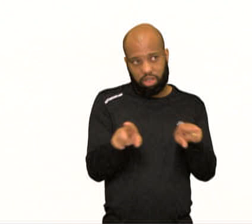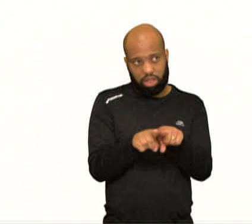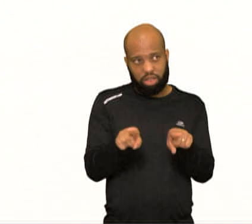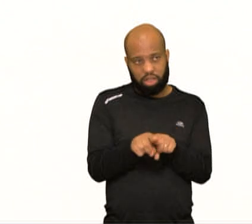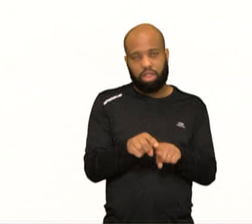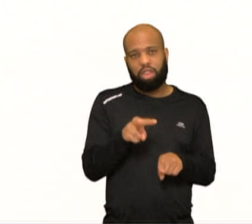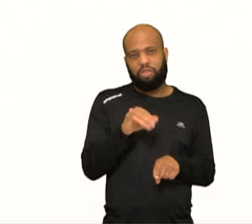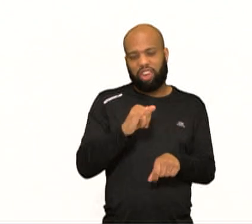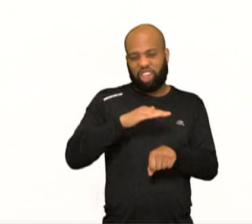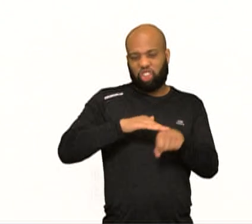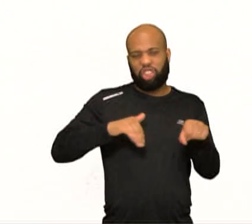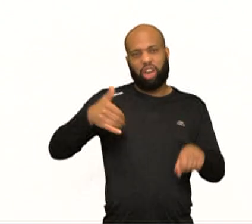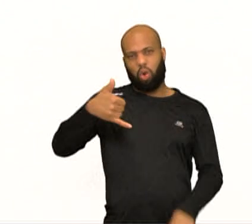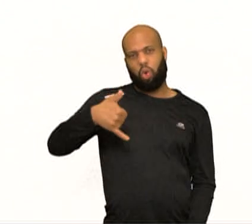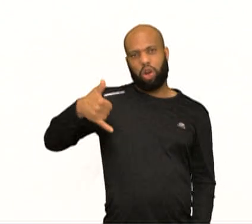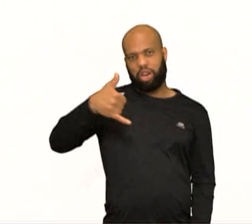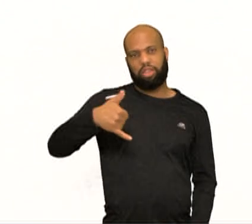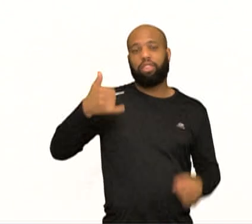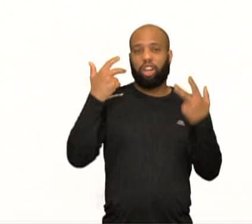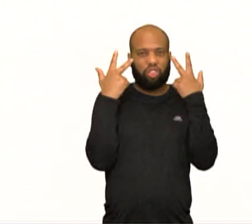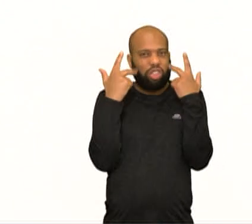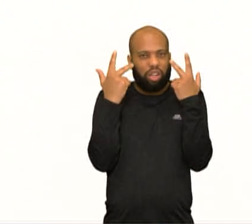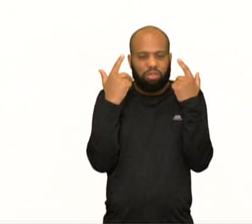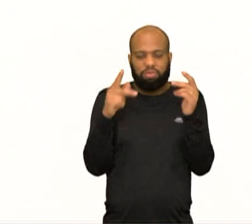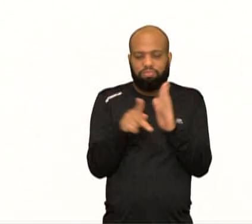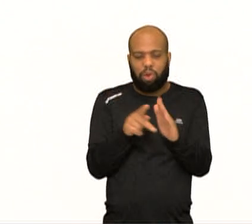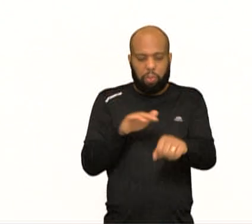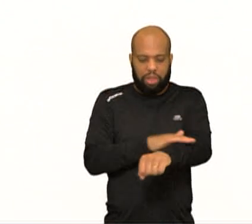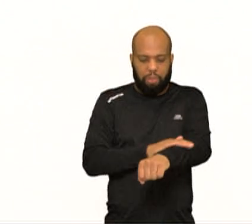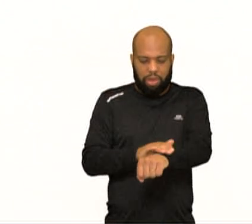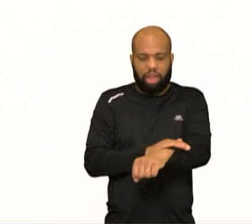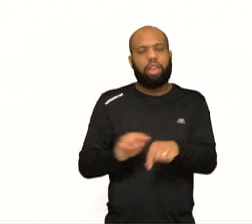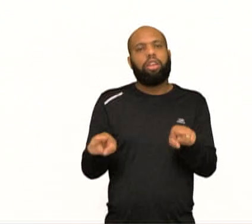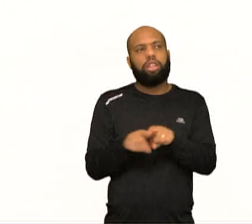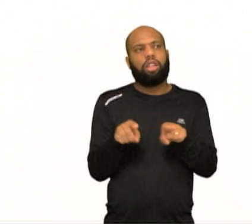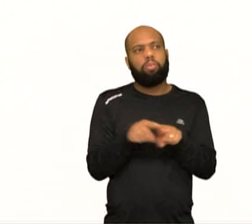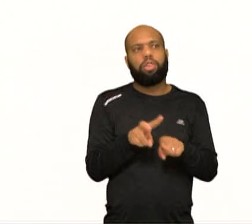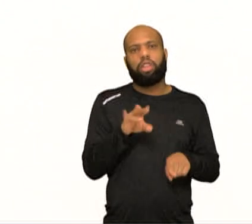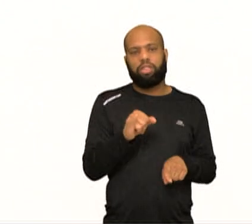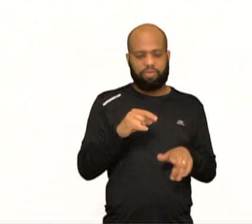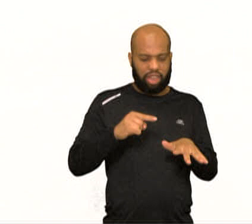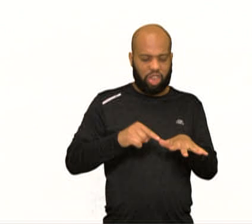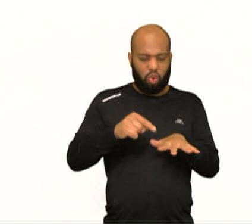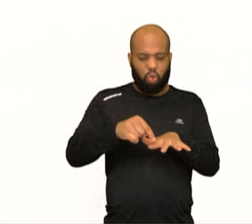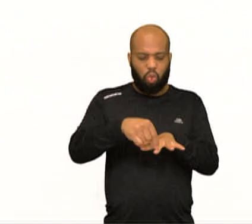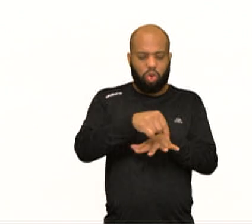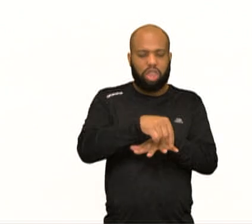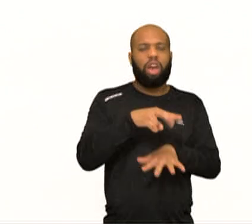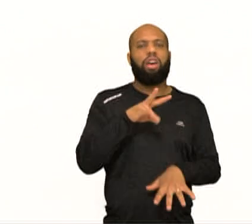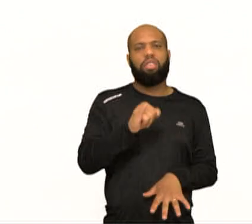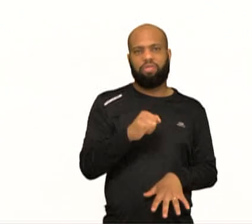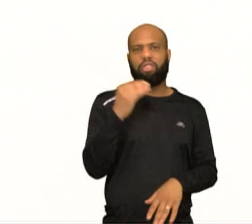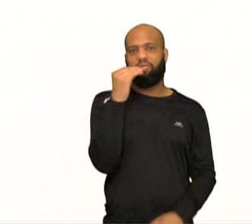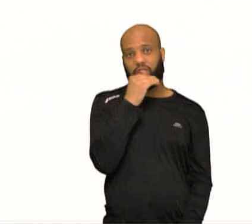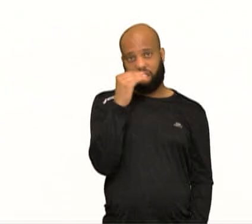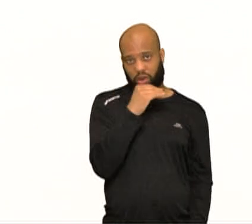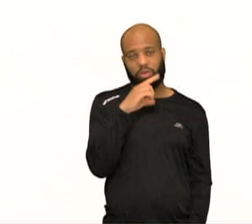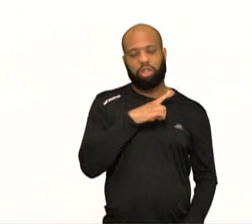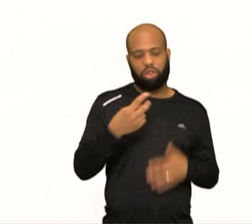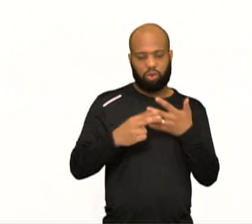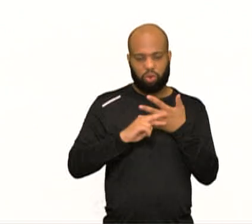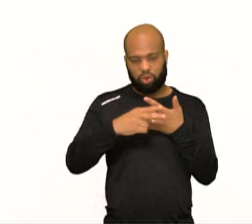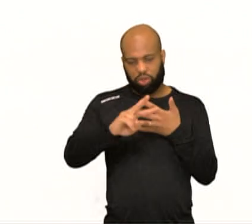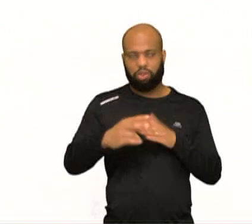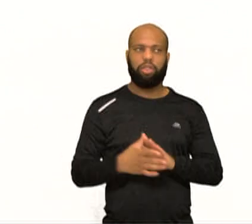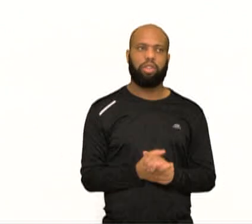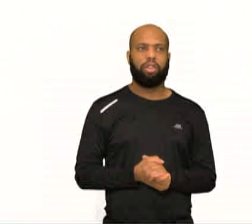a oleosidade da nossa pele, ressecando. Também vai enfraquecer as unhas ao ser usada, tem as suas consequências.